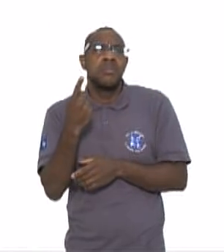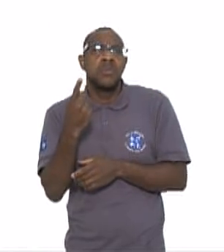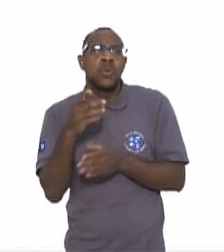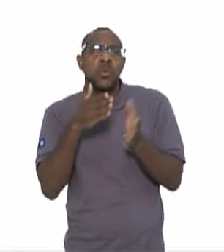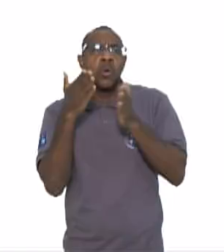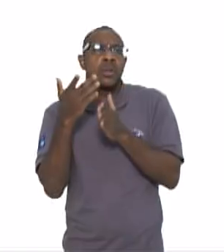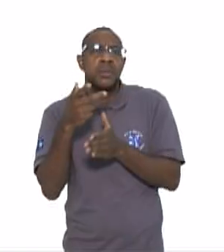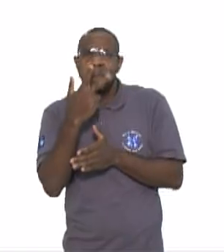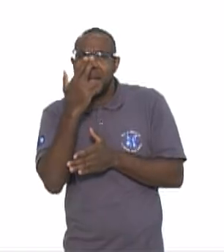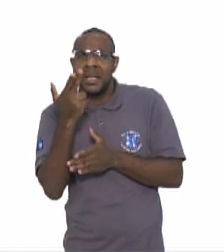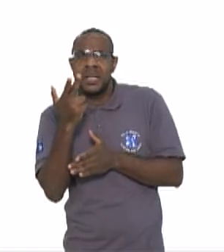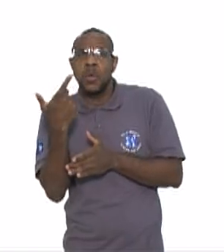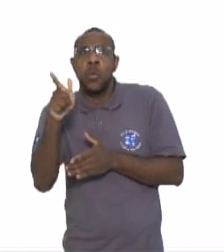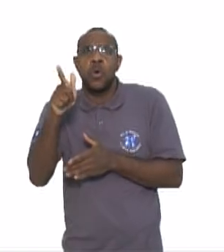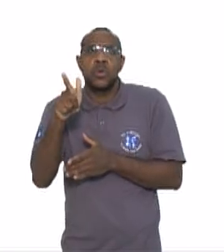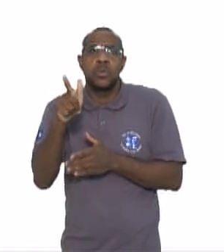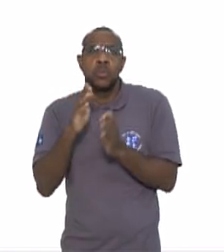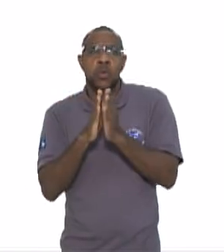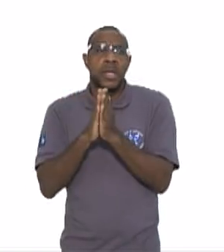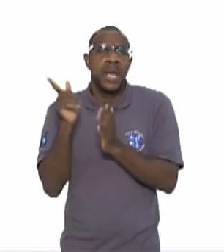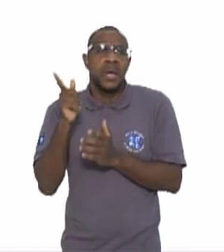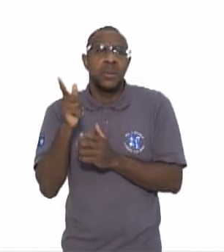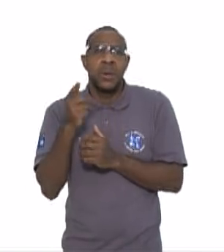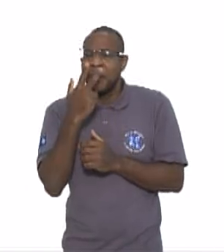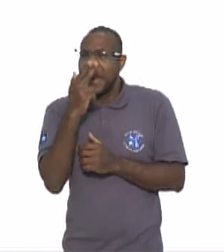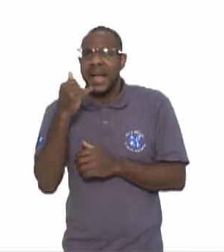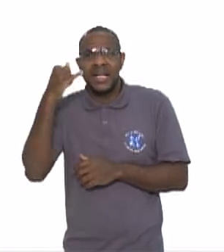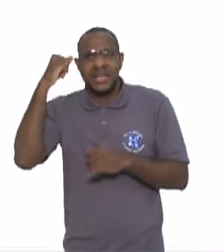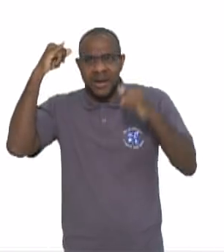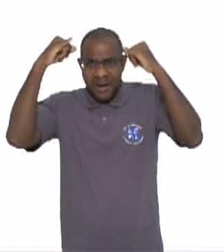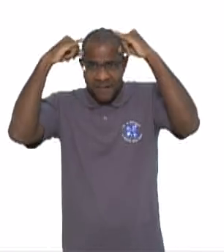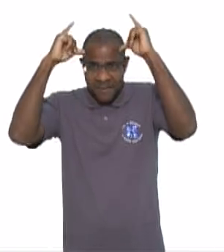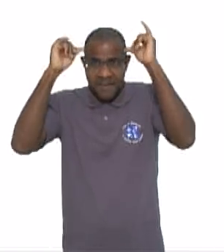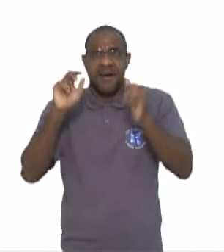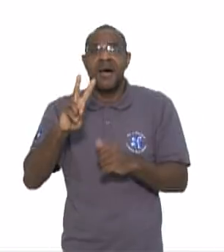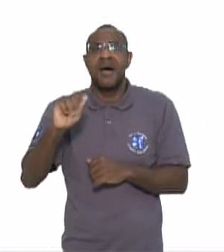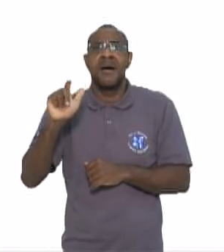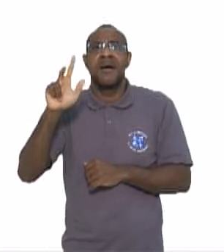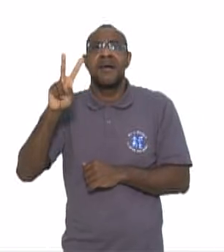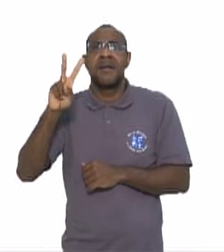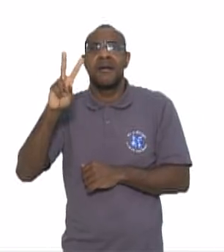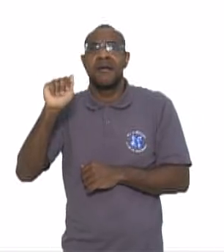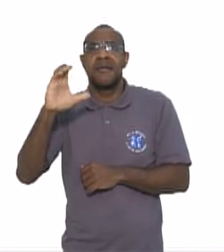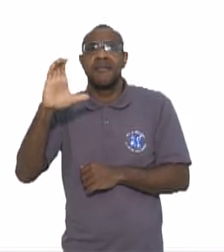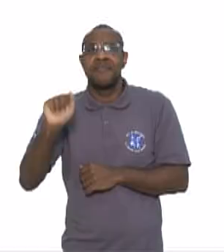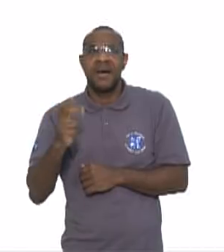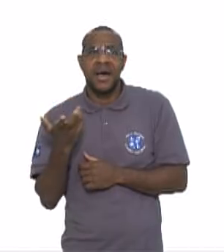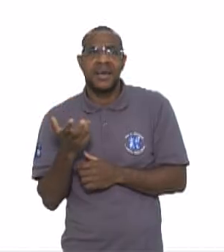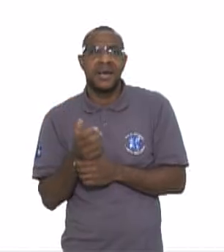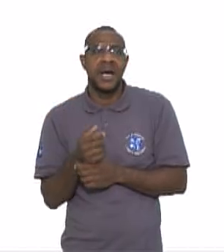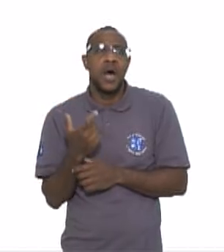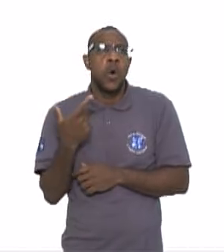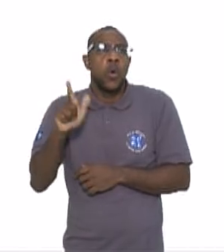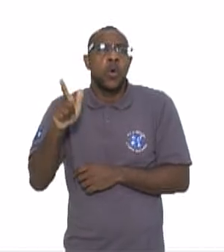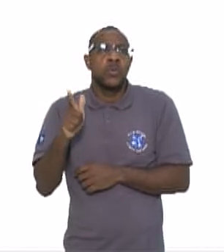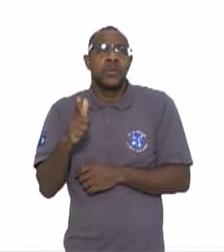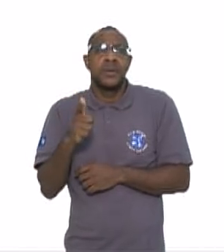mas todos eles são bem modificados, nenhum tenta ser realista. Eles são mais